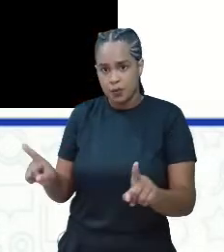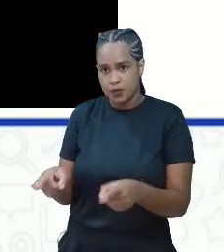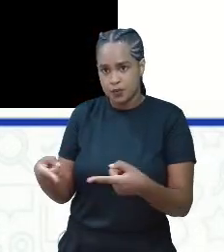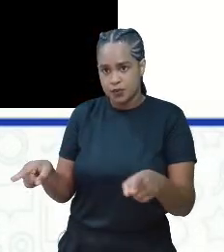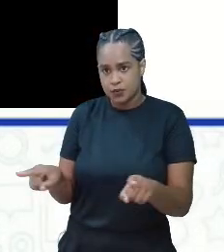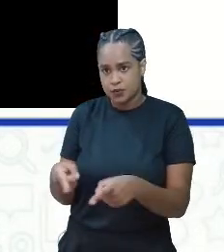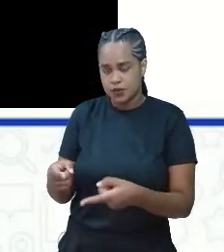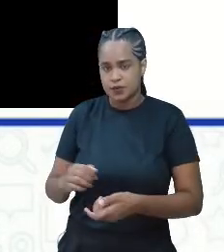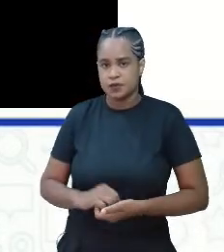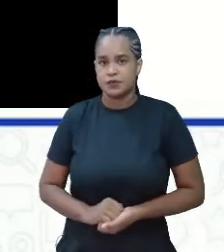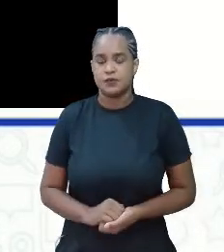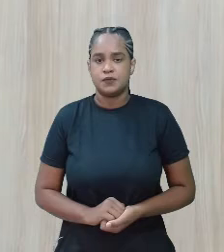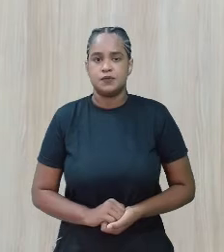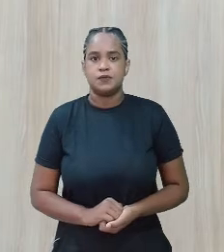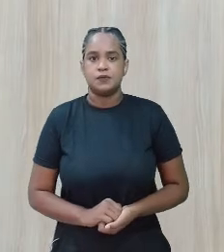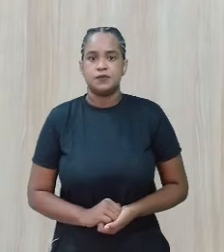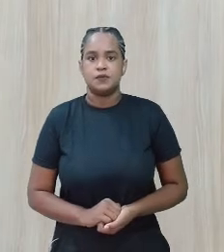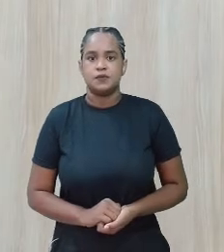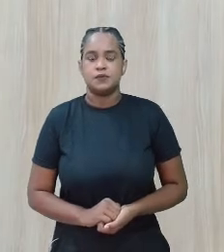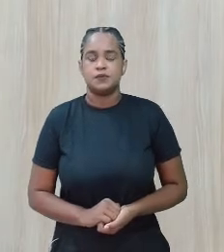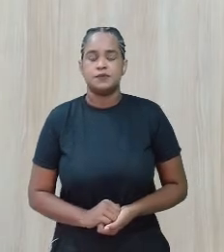violino.